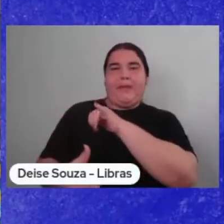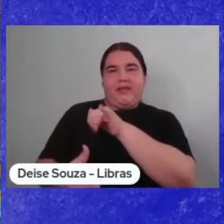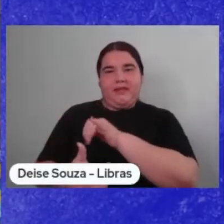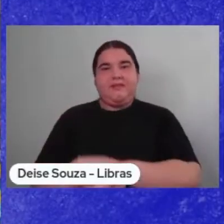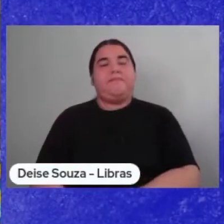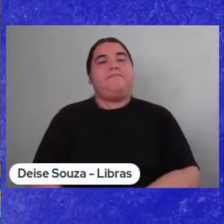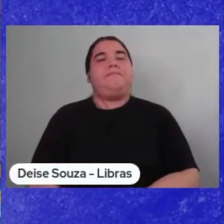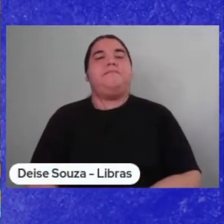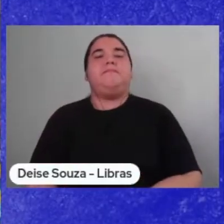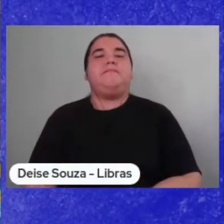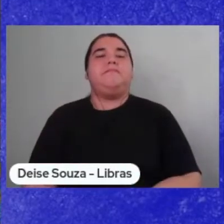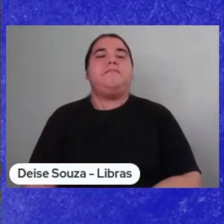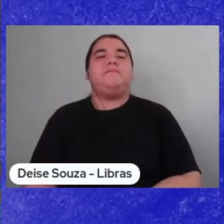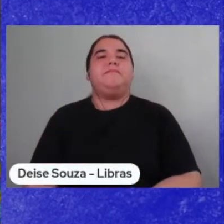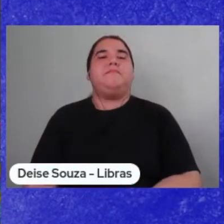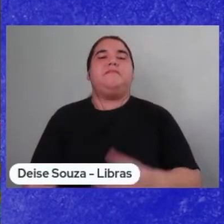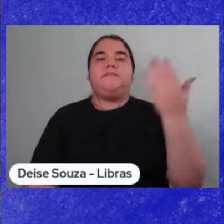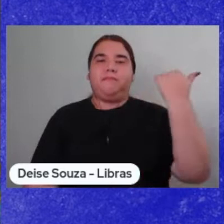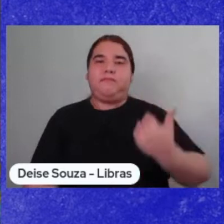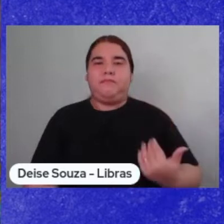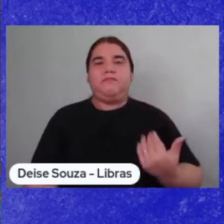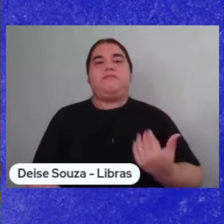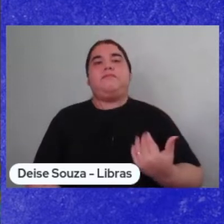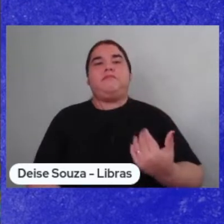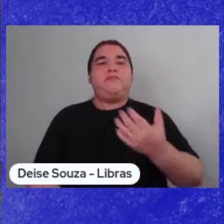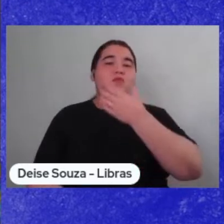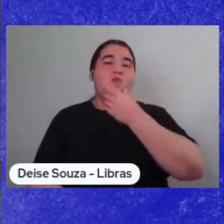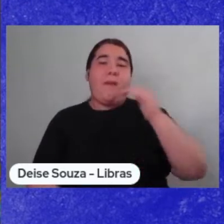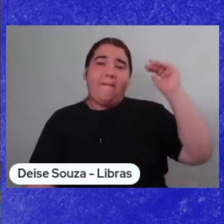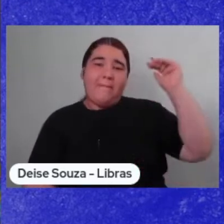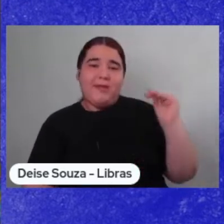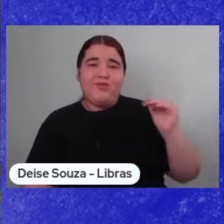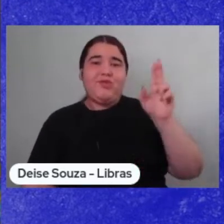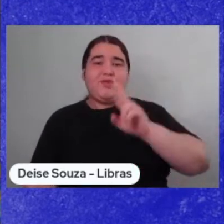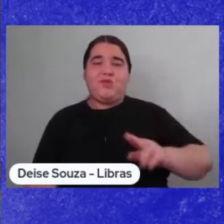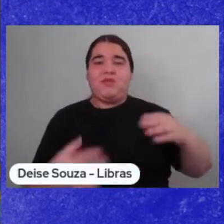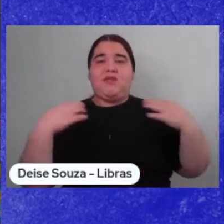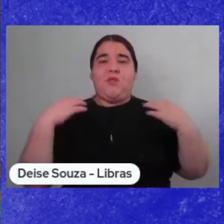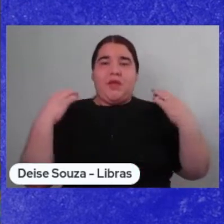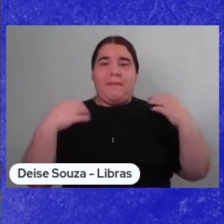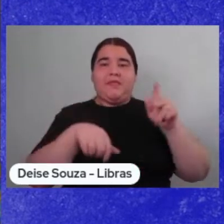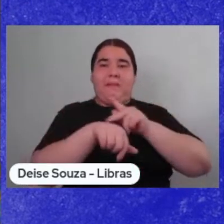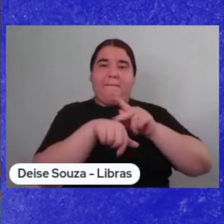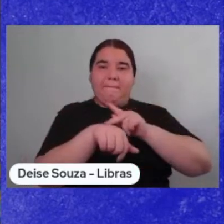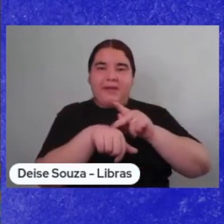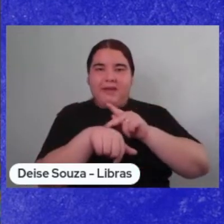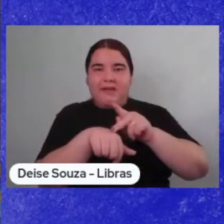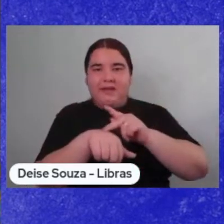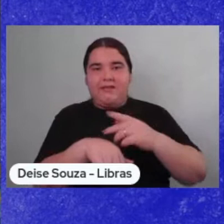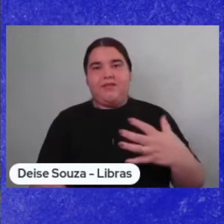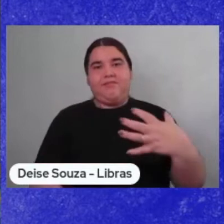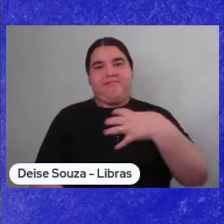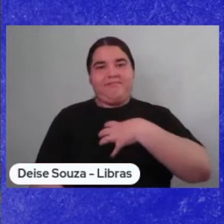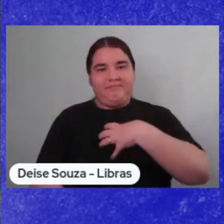Eu sou um homem baixinho que está usando camisa preta, com o logotipo